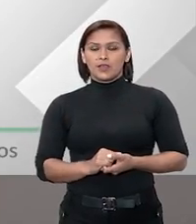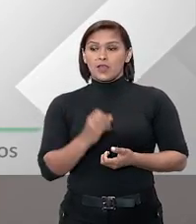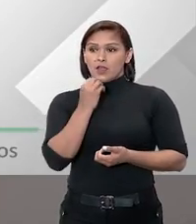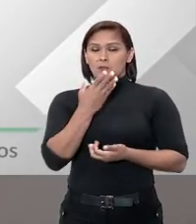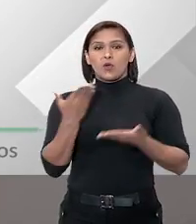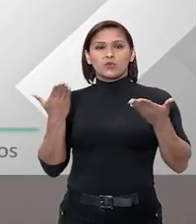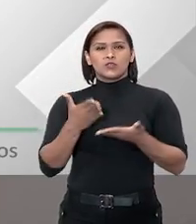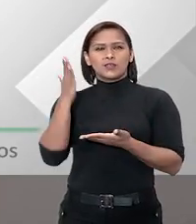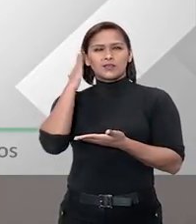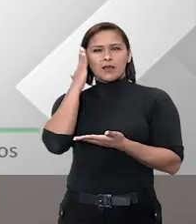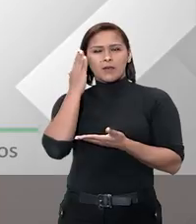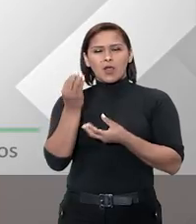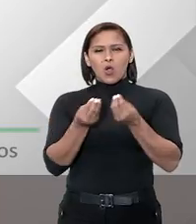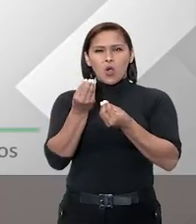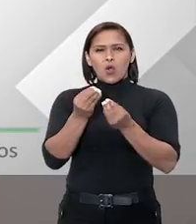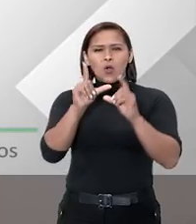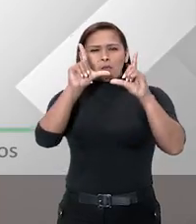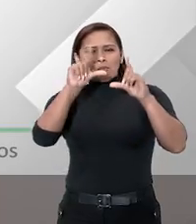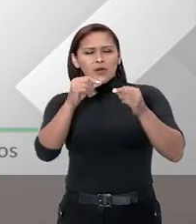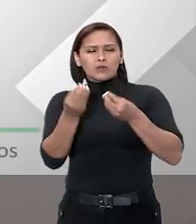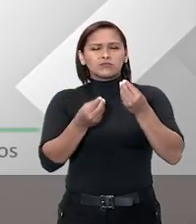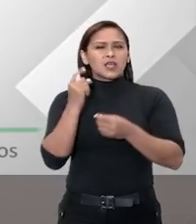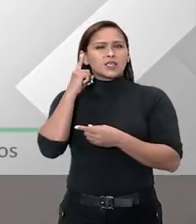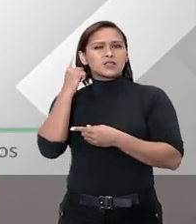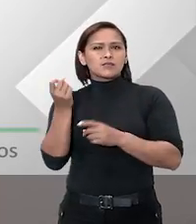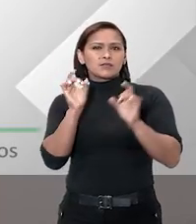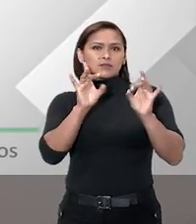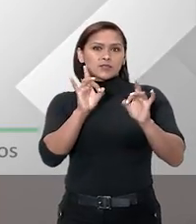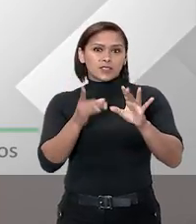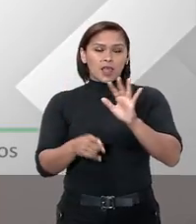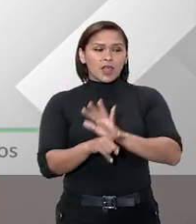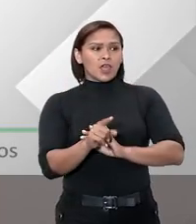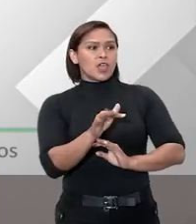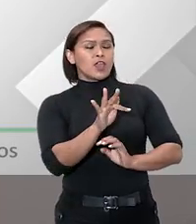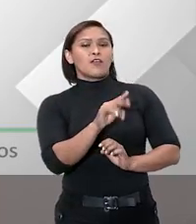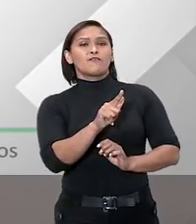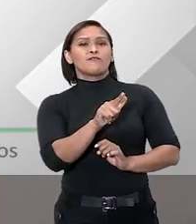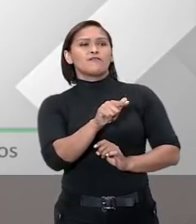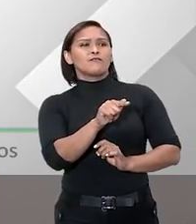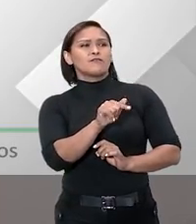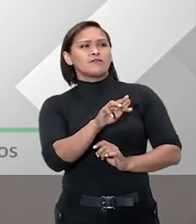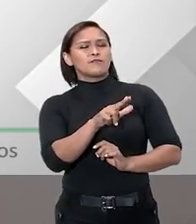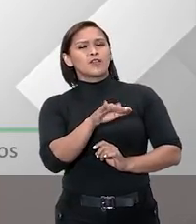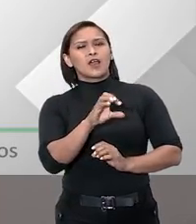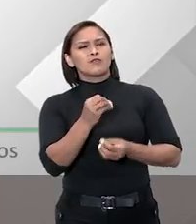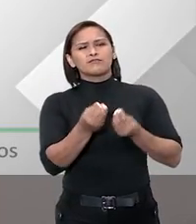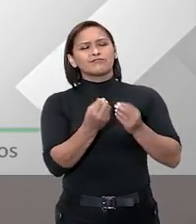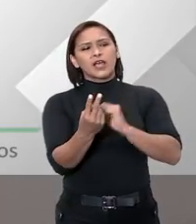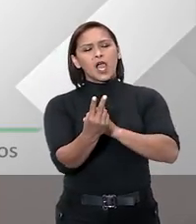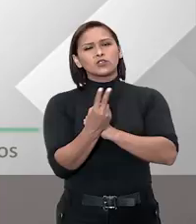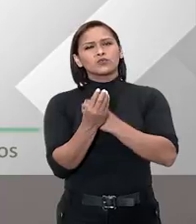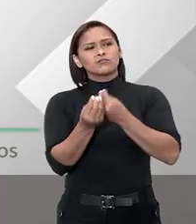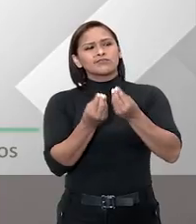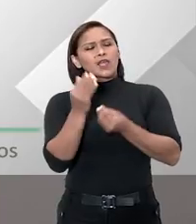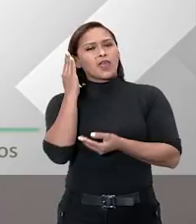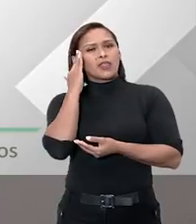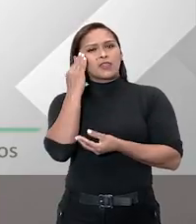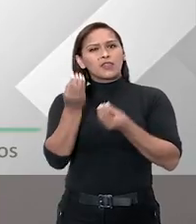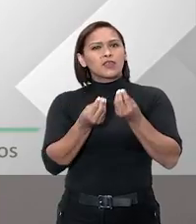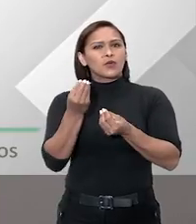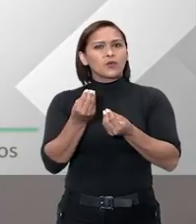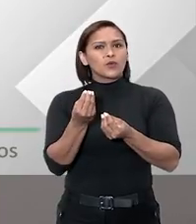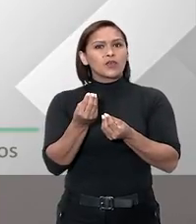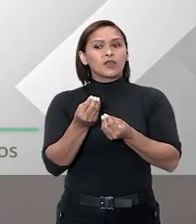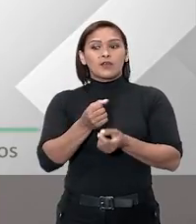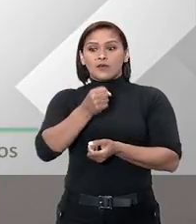Bom, já sabendo um pouquinho aí sobre o que é a escuta especializada, doutor Flávio, eu gostaria, então, que o senhor nos ajudasse a compreender ali o que